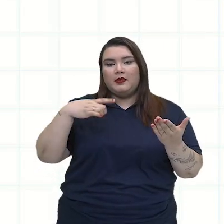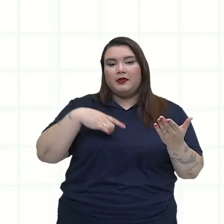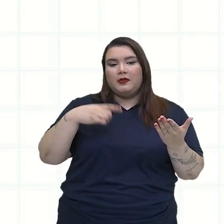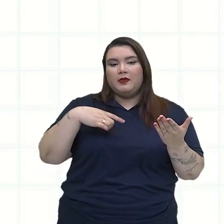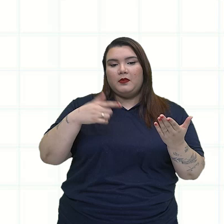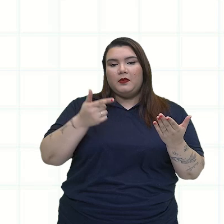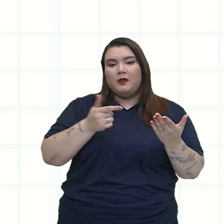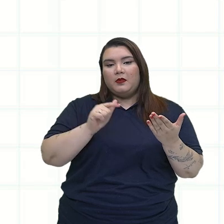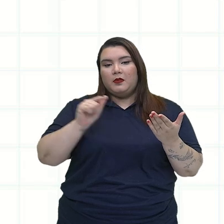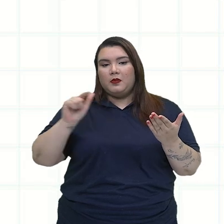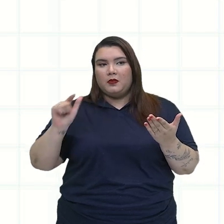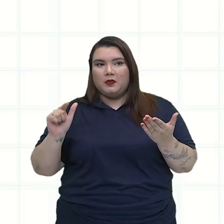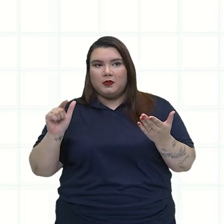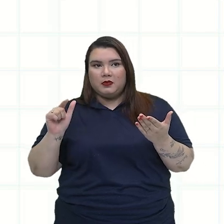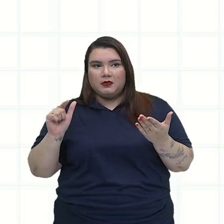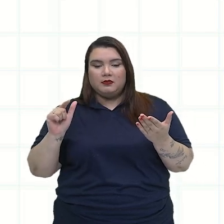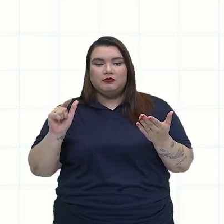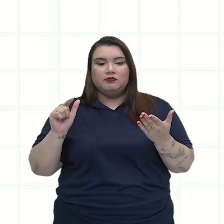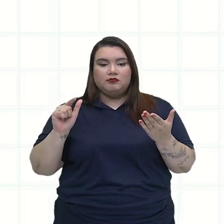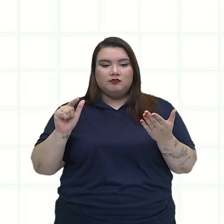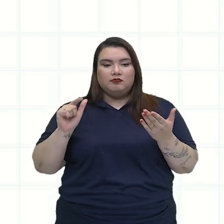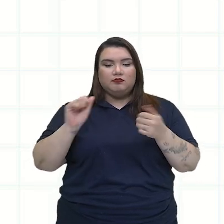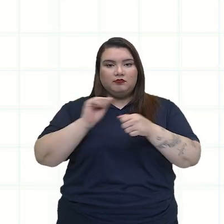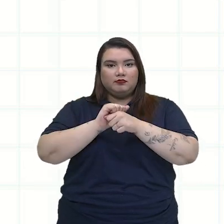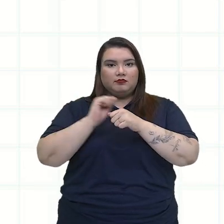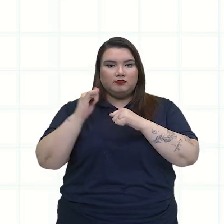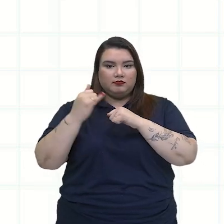usar o is